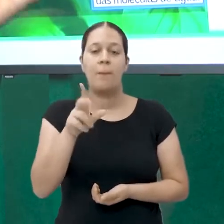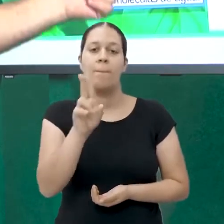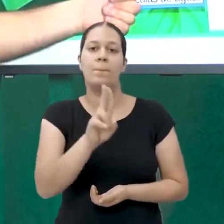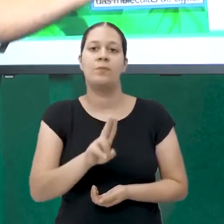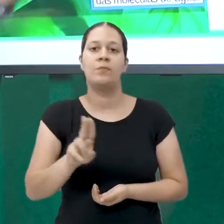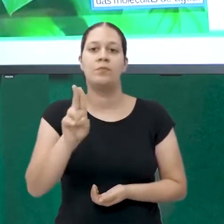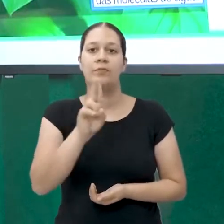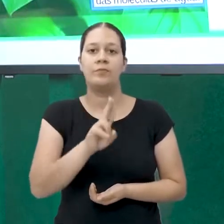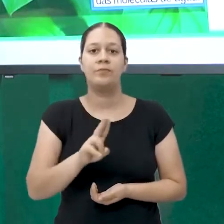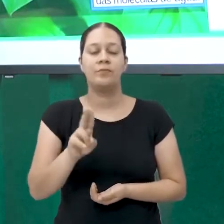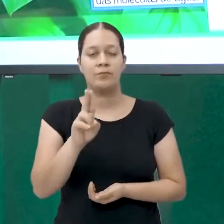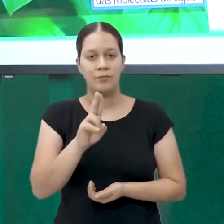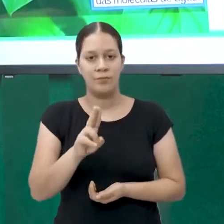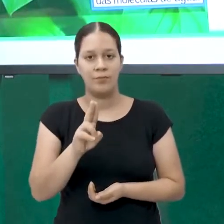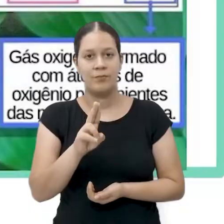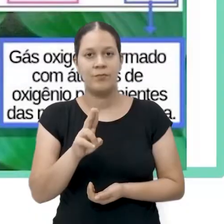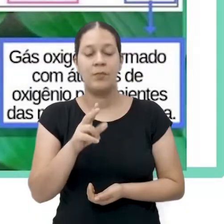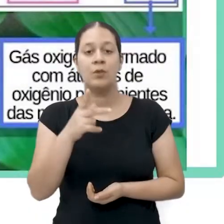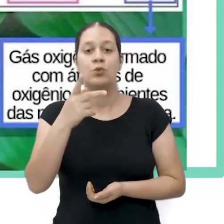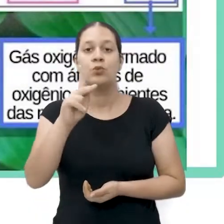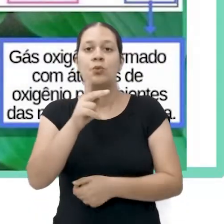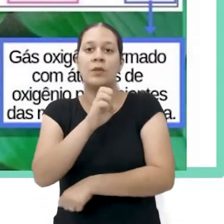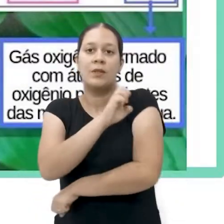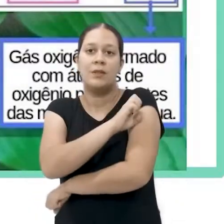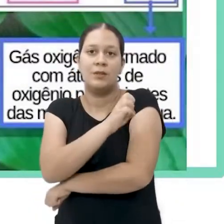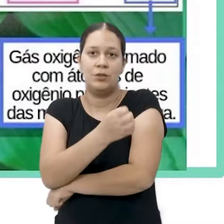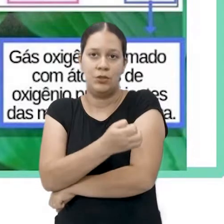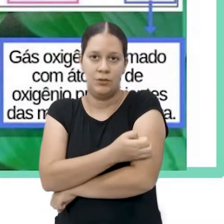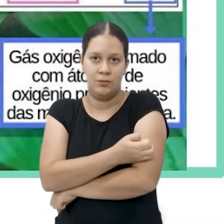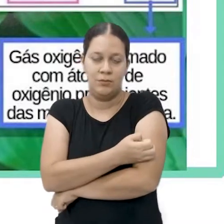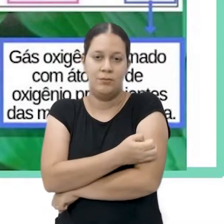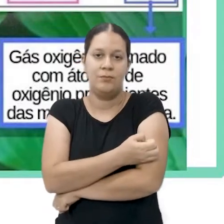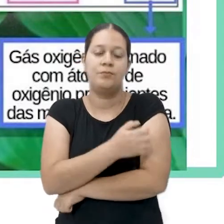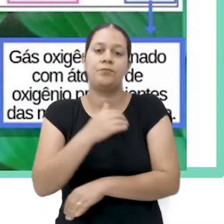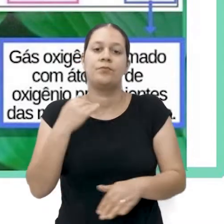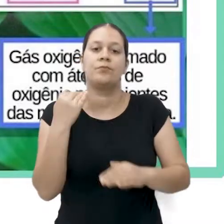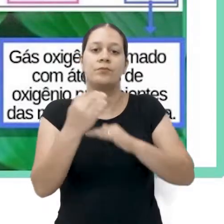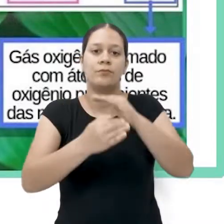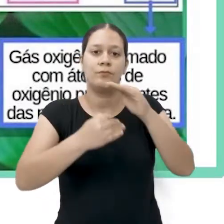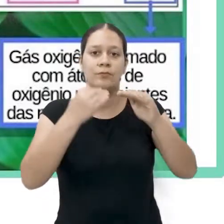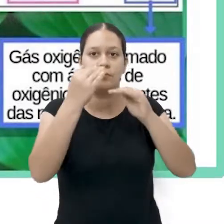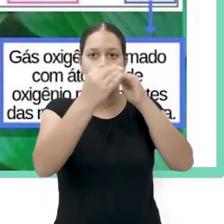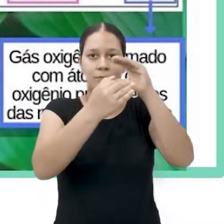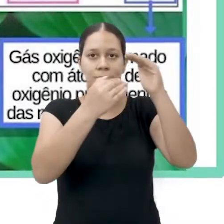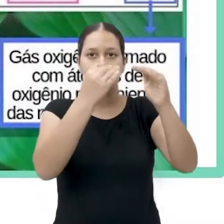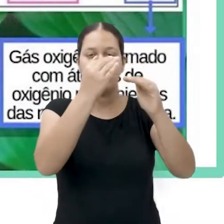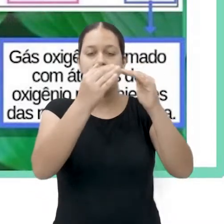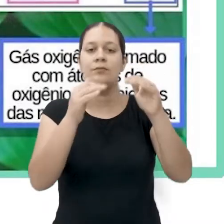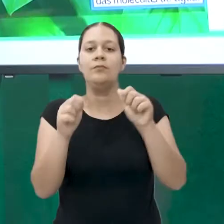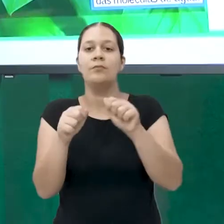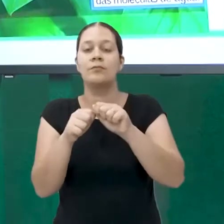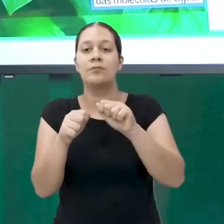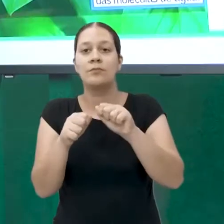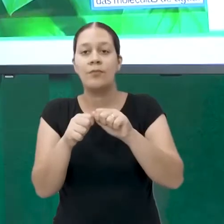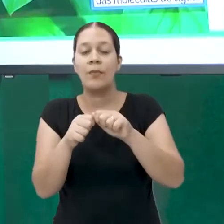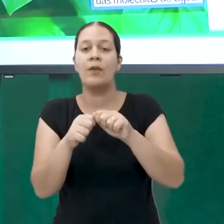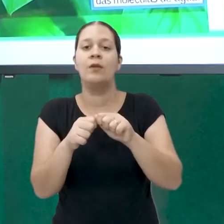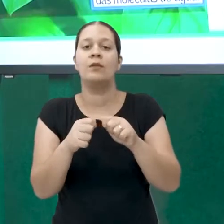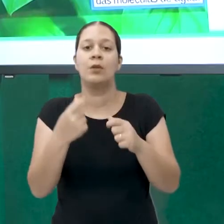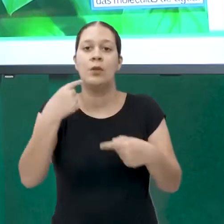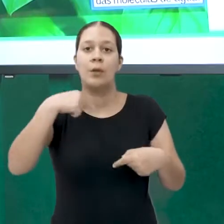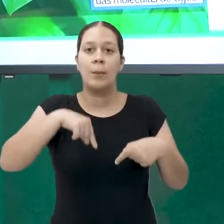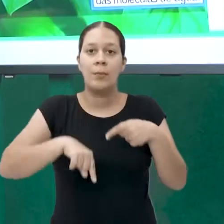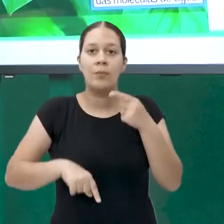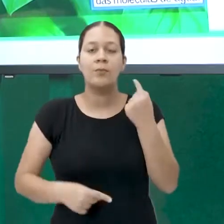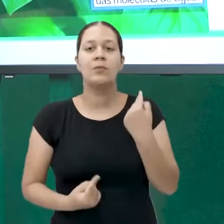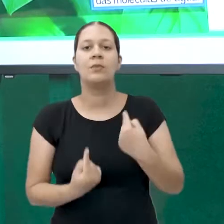aqui, você vai utilizar para produzir a sua energia, tá? E aí no processo de produção de energia,